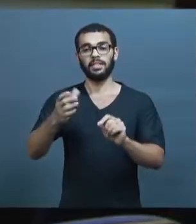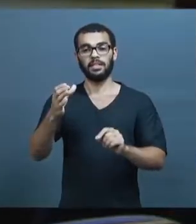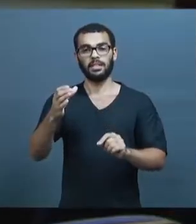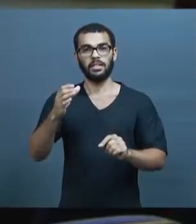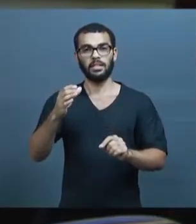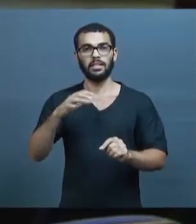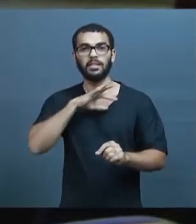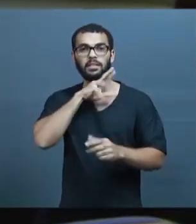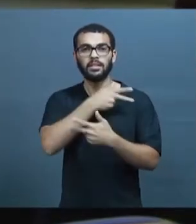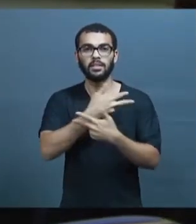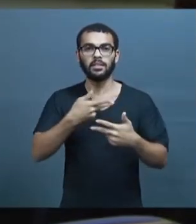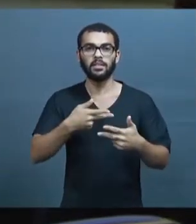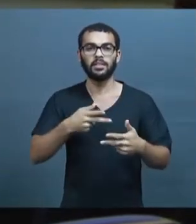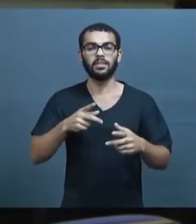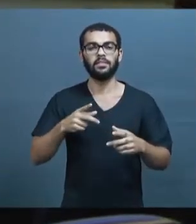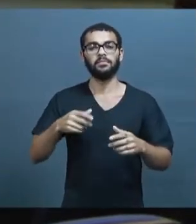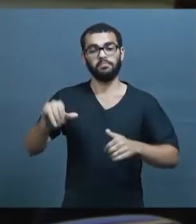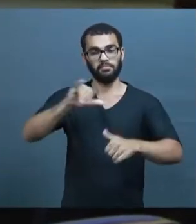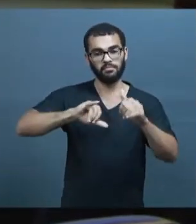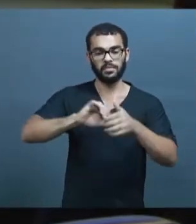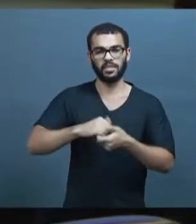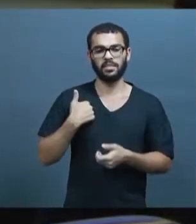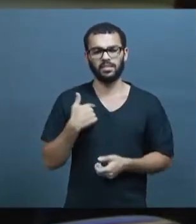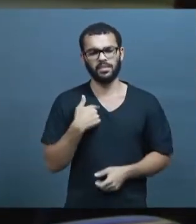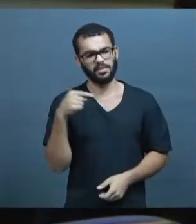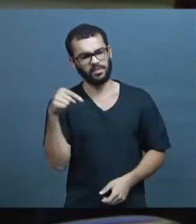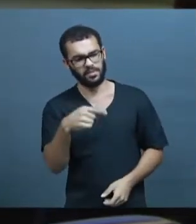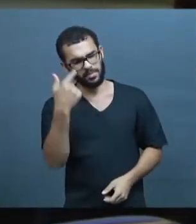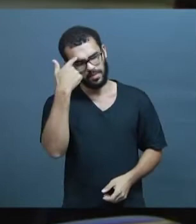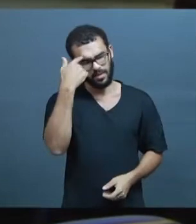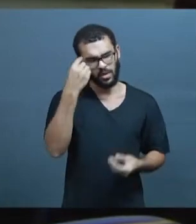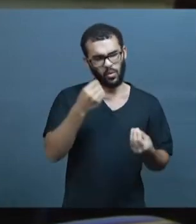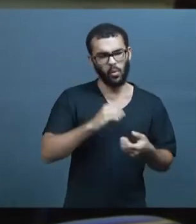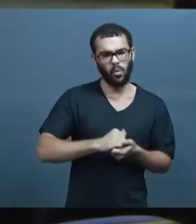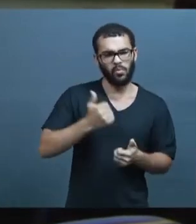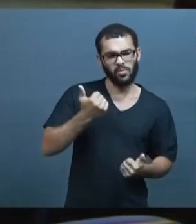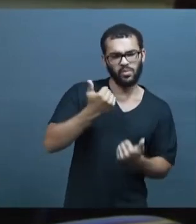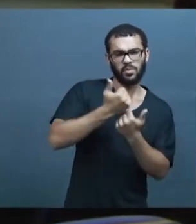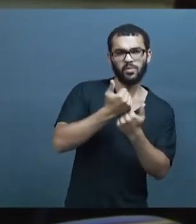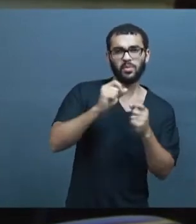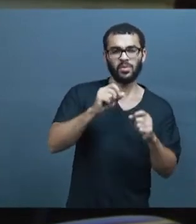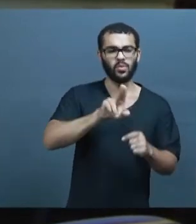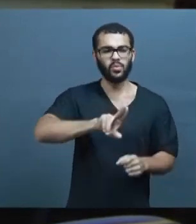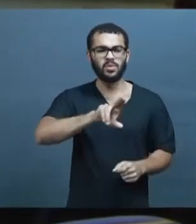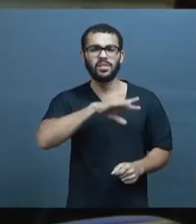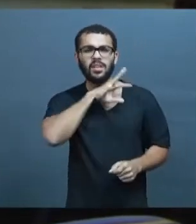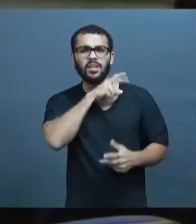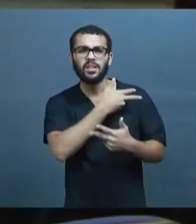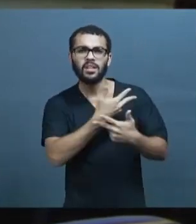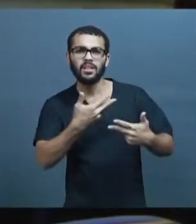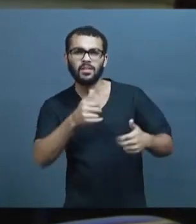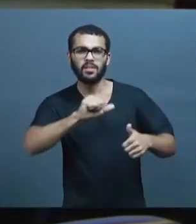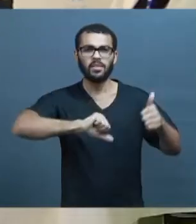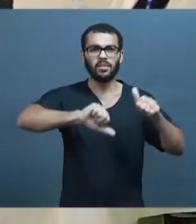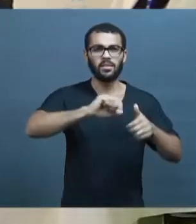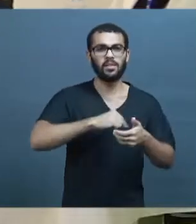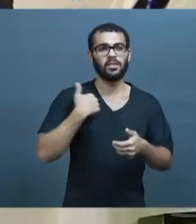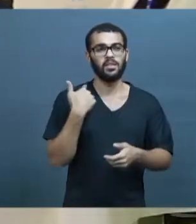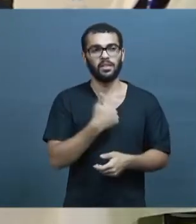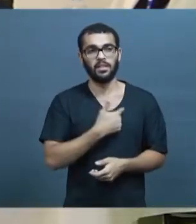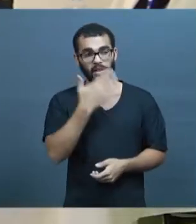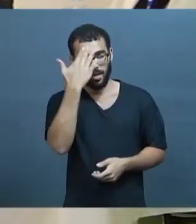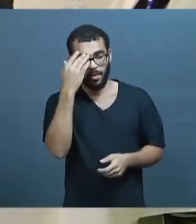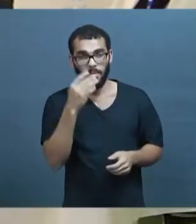Nós estamos aqui hoje discutindo principalmente métodos alternativos, como substituir o uso dos animais na medida do possível. Nós sabemos que não é possível